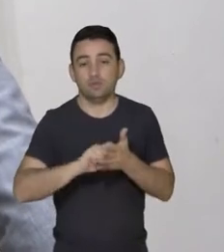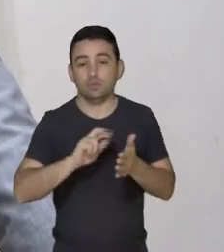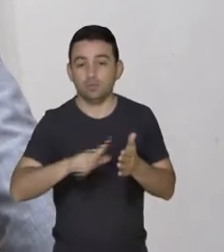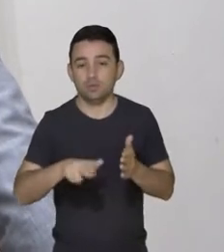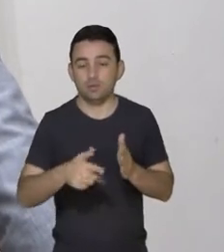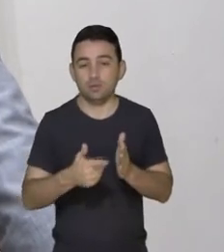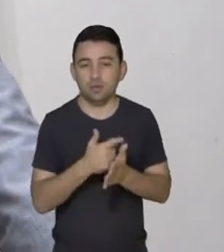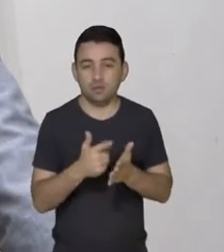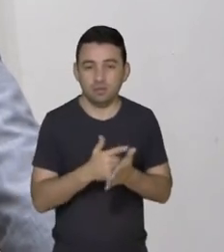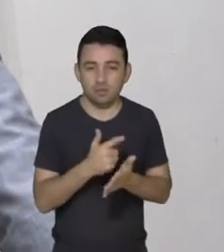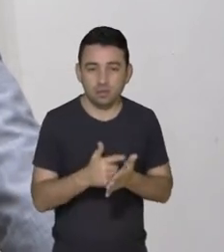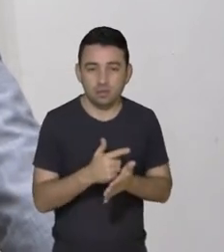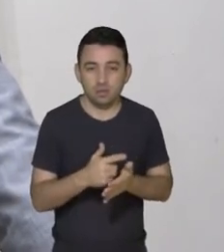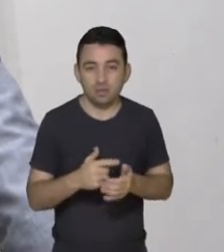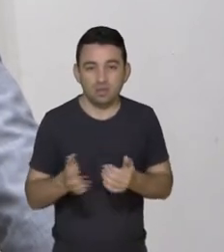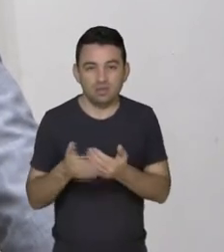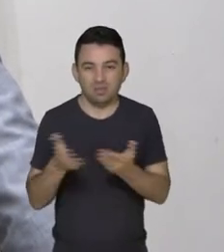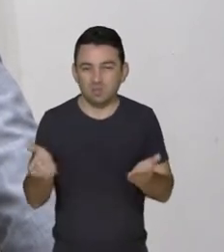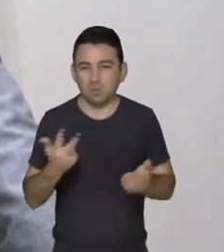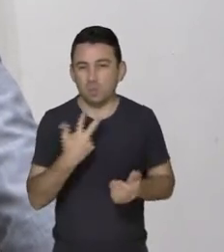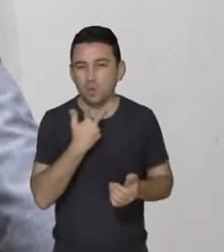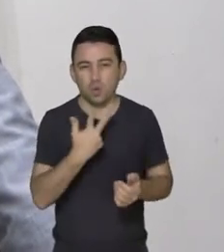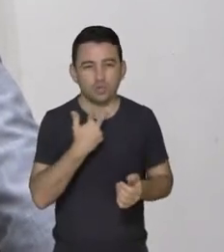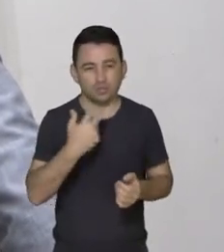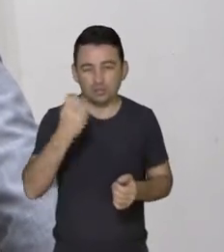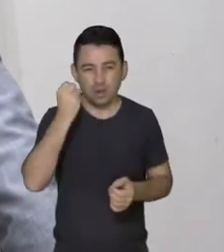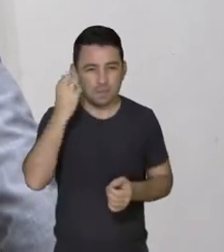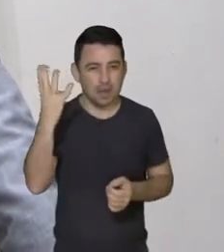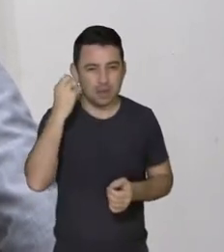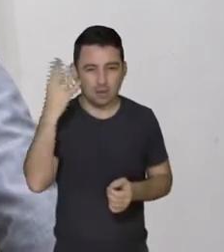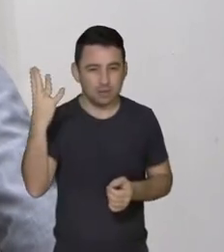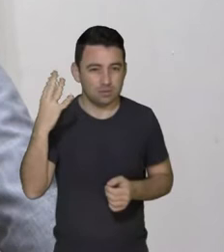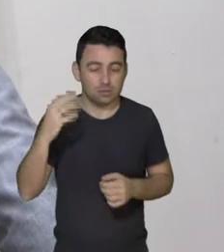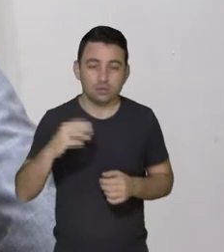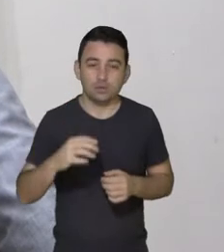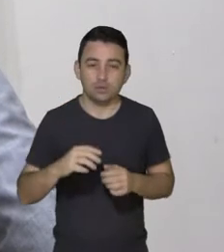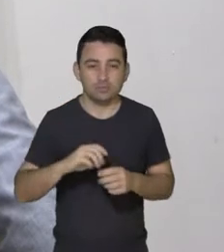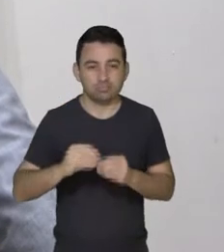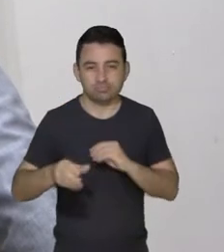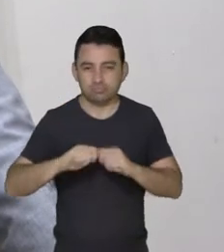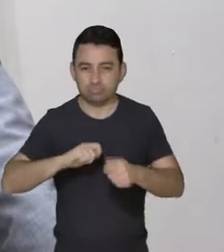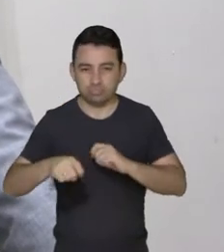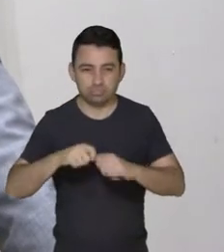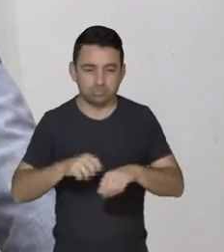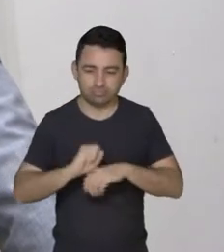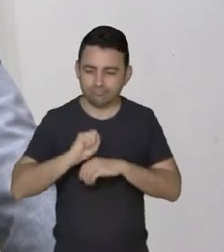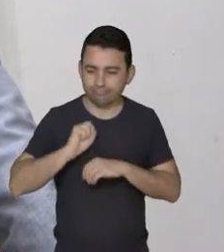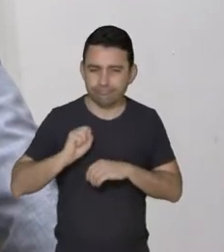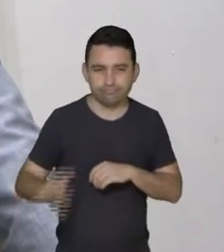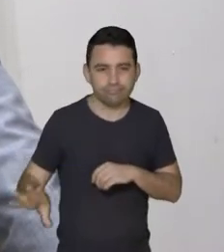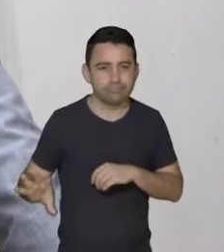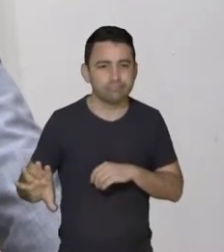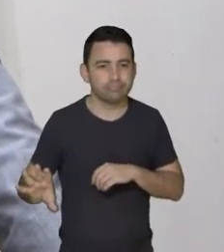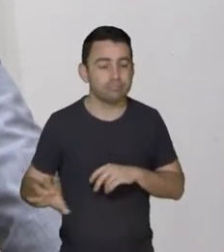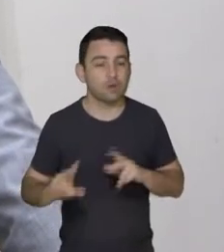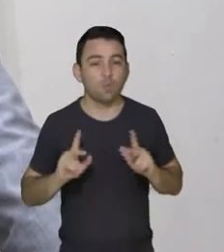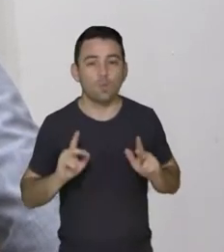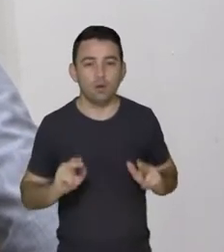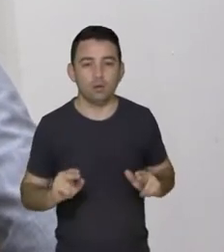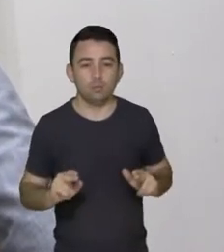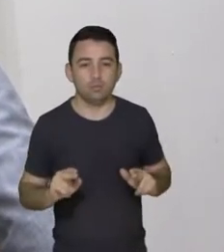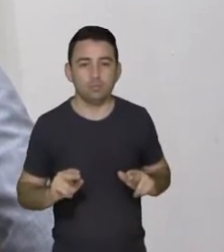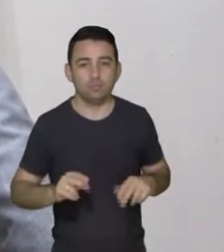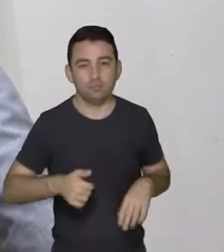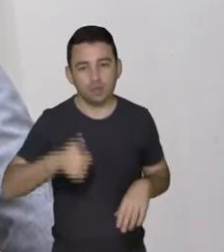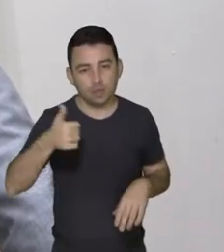livro daqueles que não devem ser lembrados e julgar as páginas do local inseto desconhecido saindo